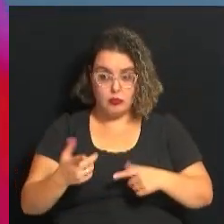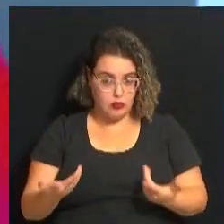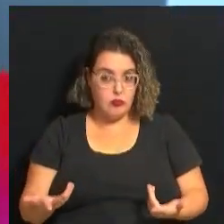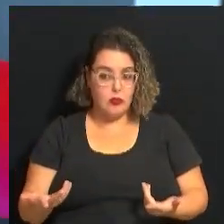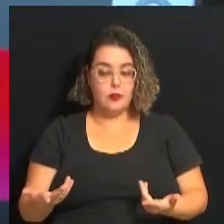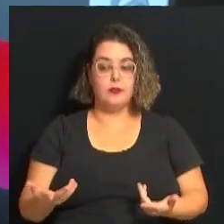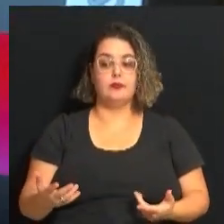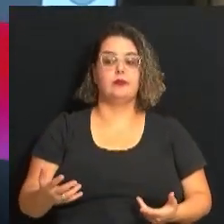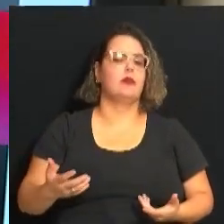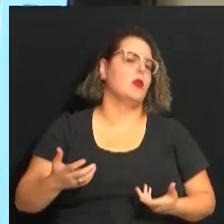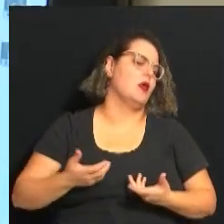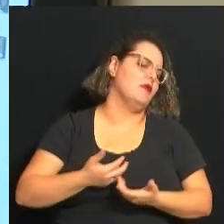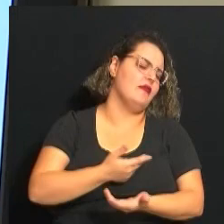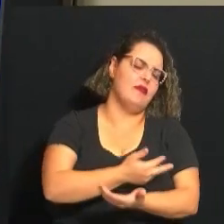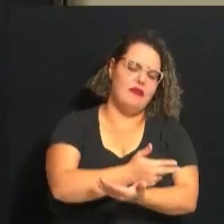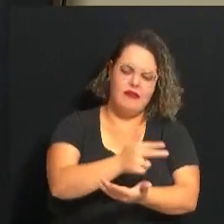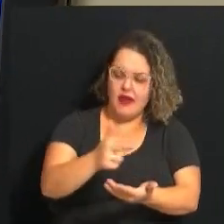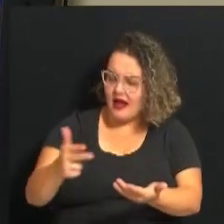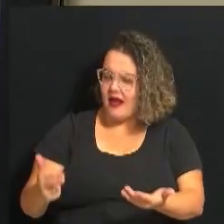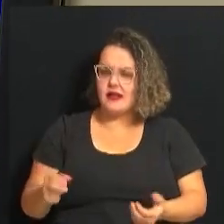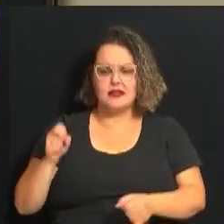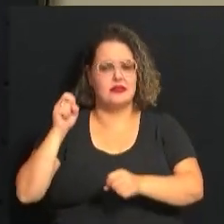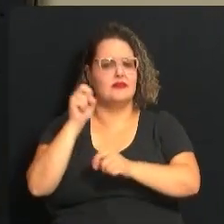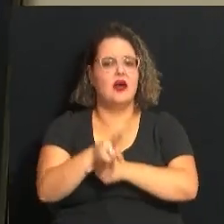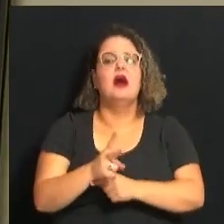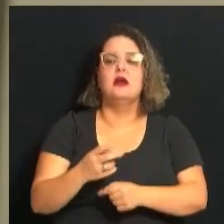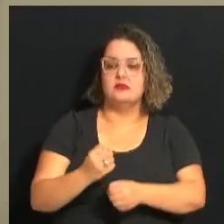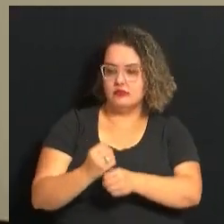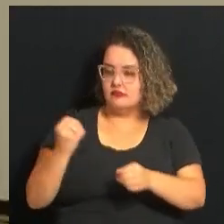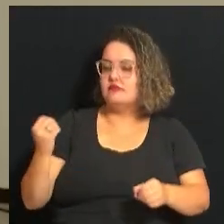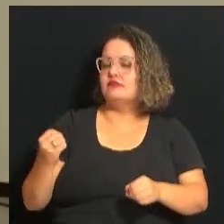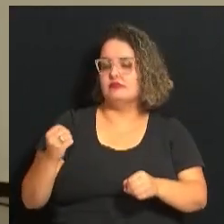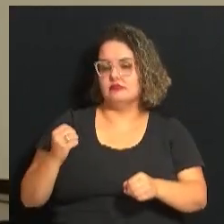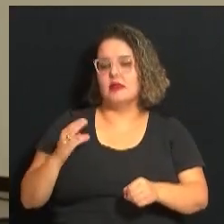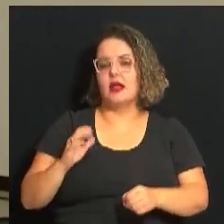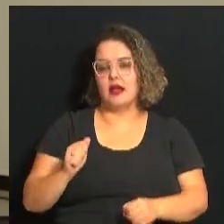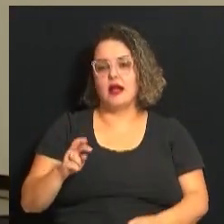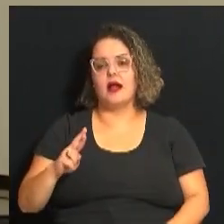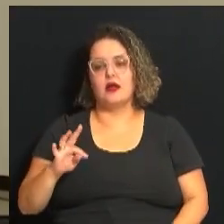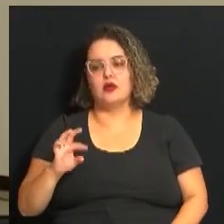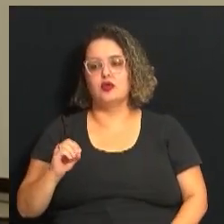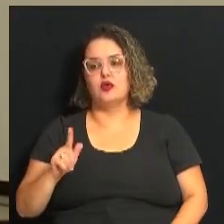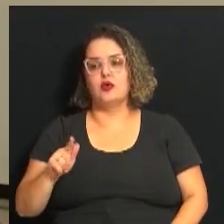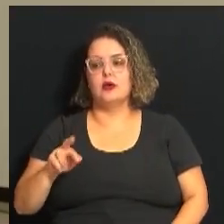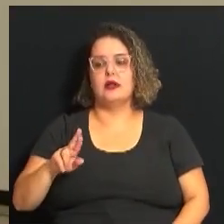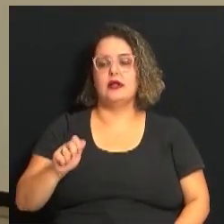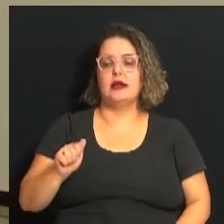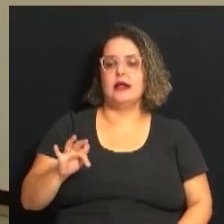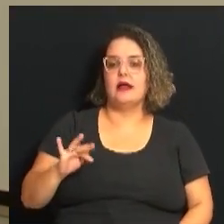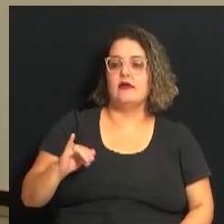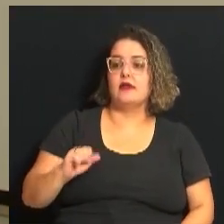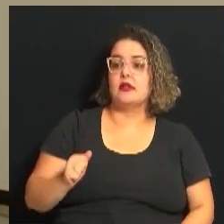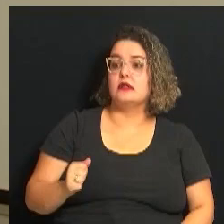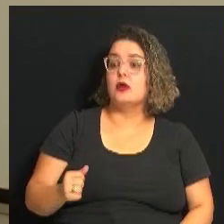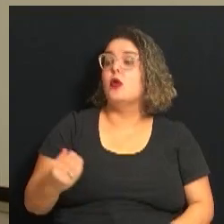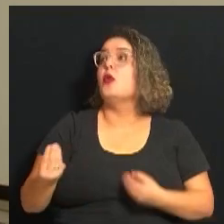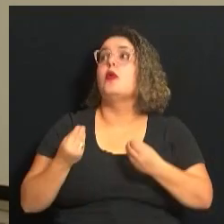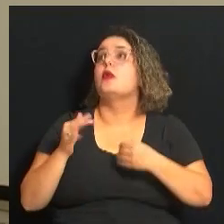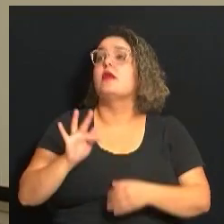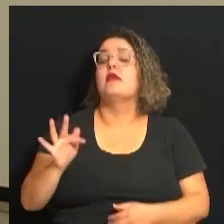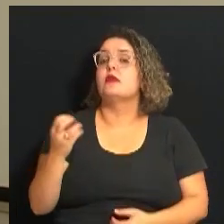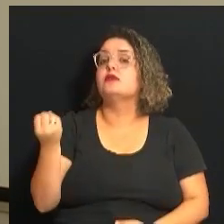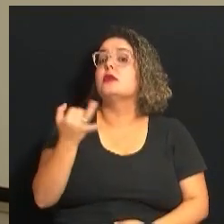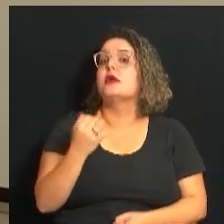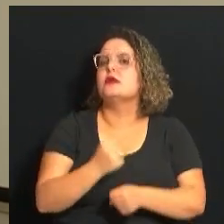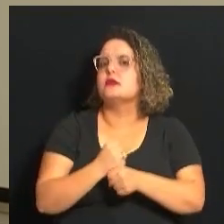aquecido e tem muitas vagas aí para quem forma em engenharia cartográfica de agrimensura. Como que é a faculdade? São quantos anos? A